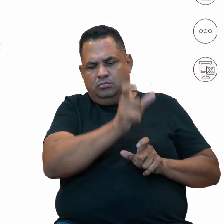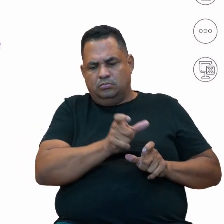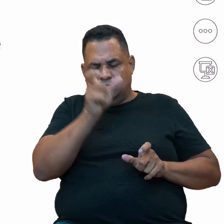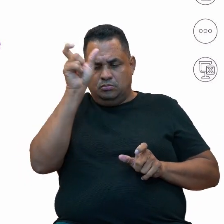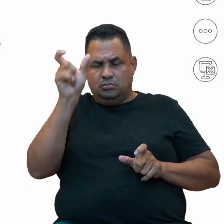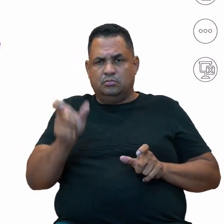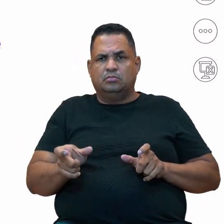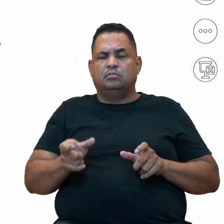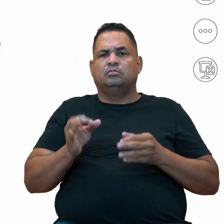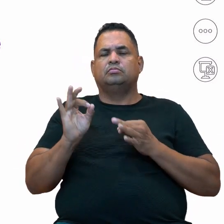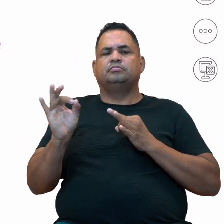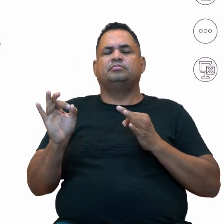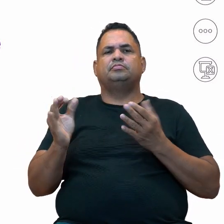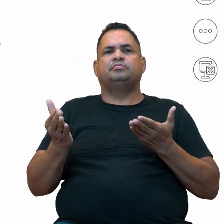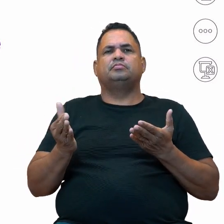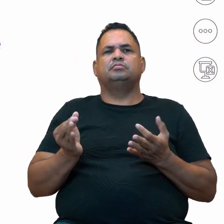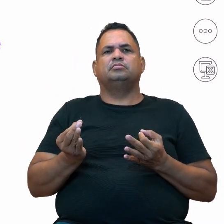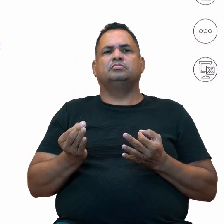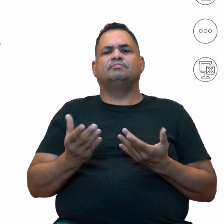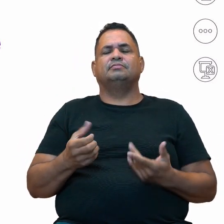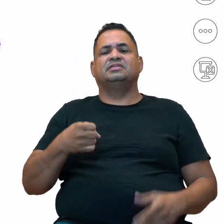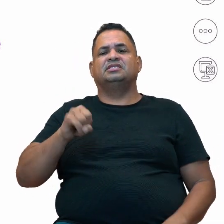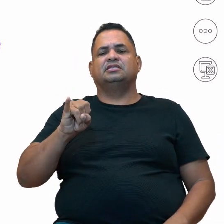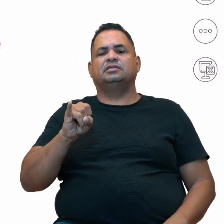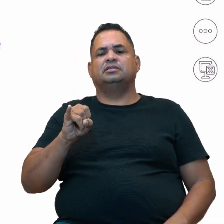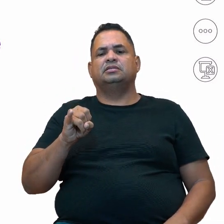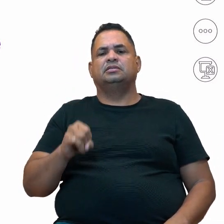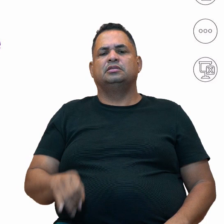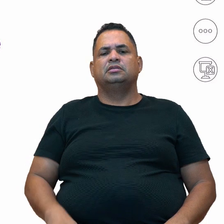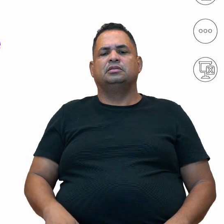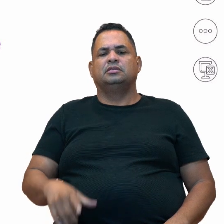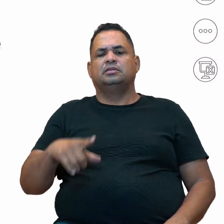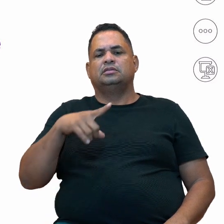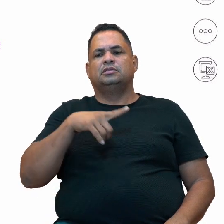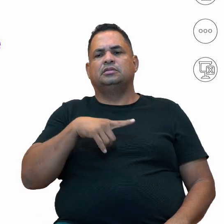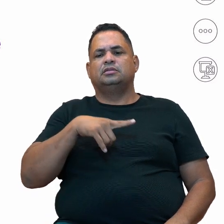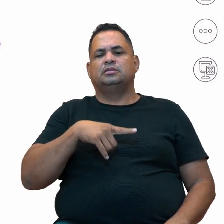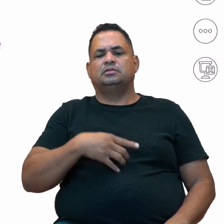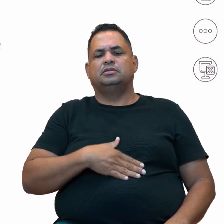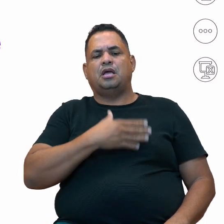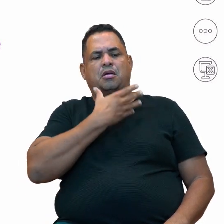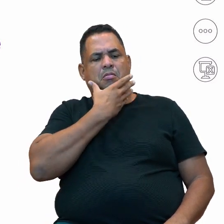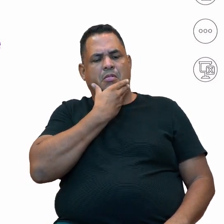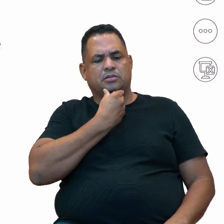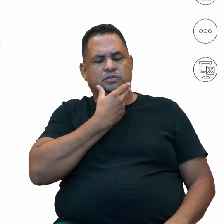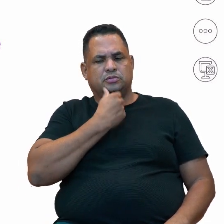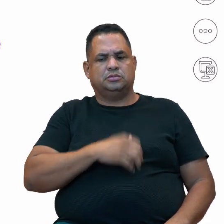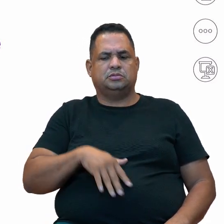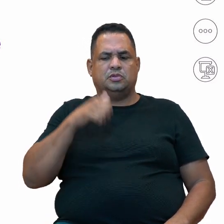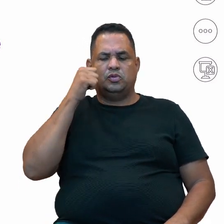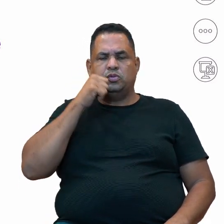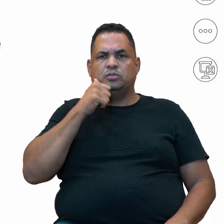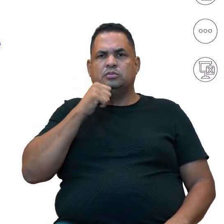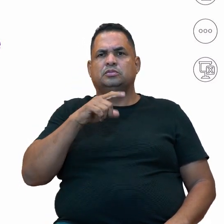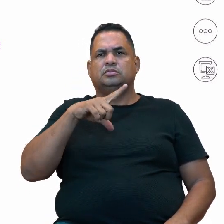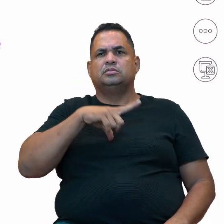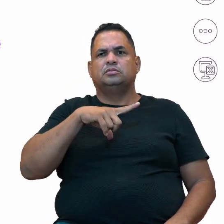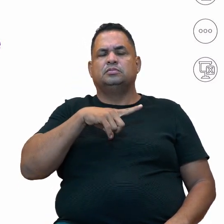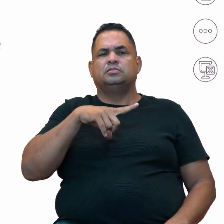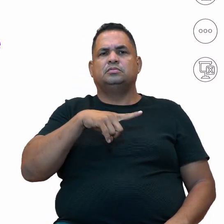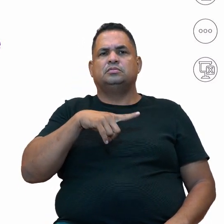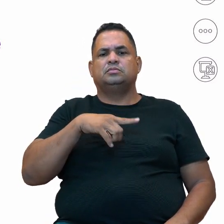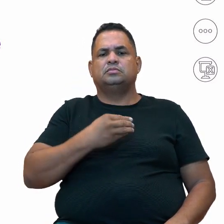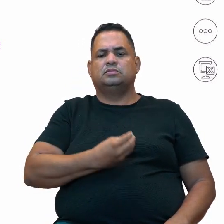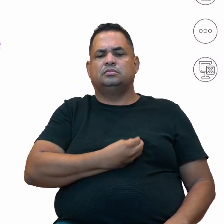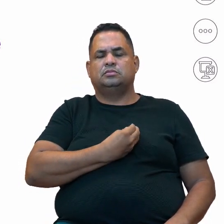for, né, dioica, ou seja, tiver o sexo masculino e feminino, você vai ter aí a